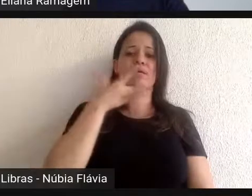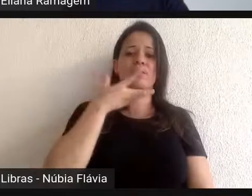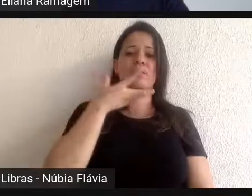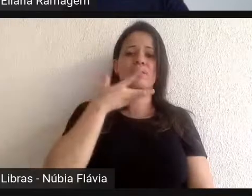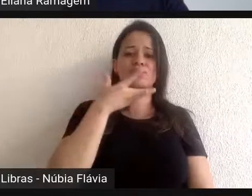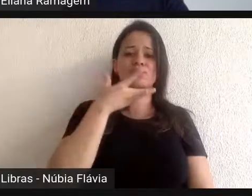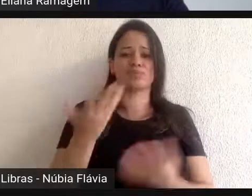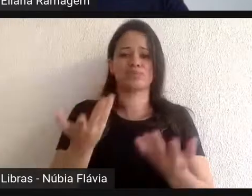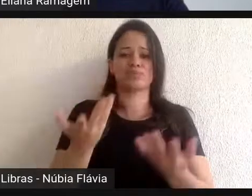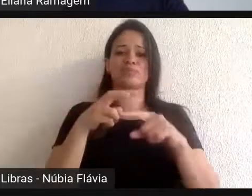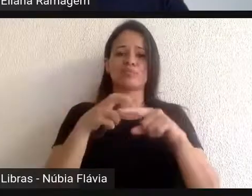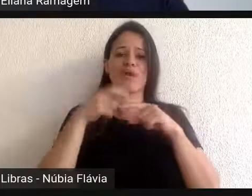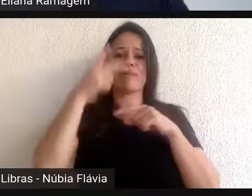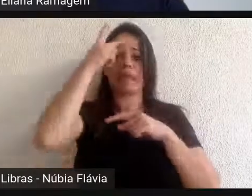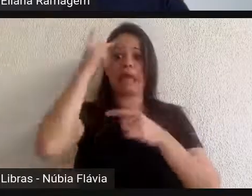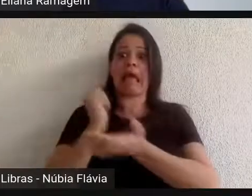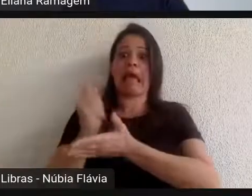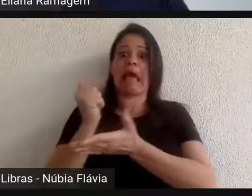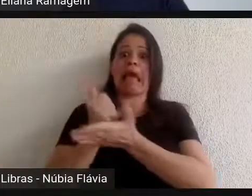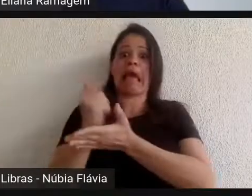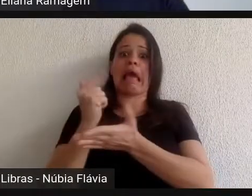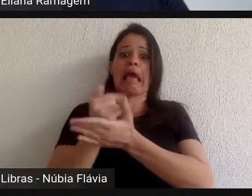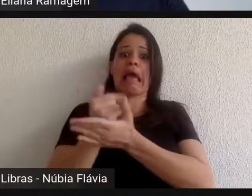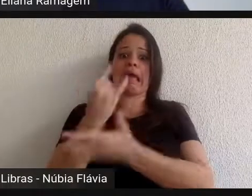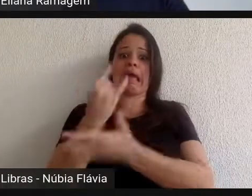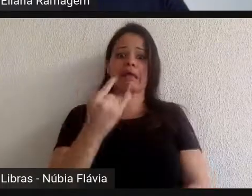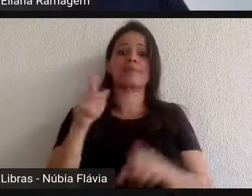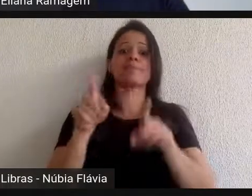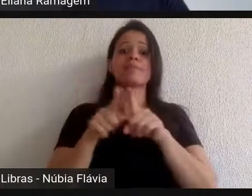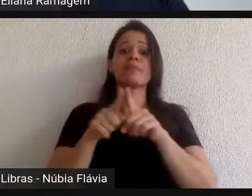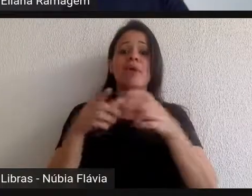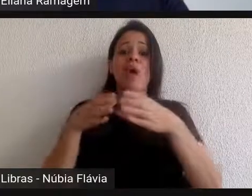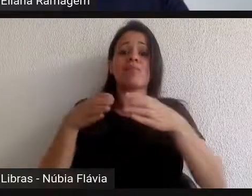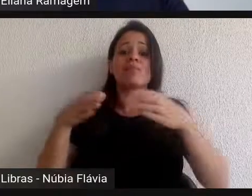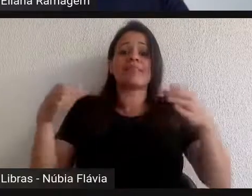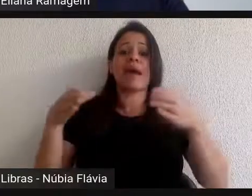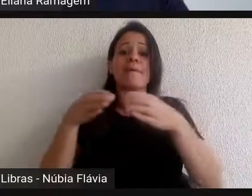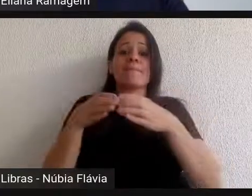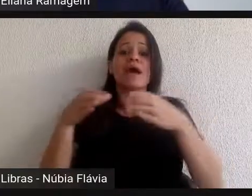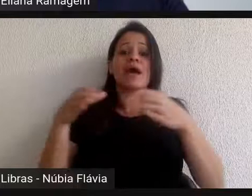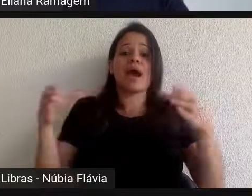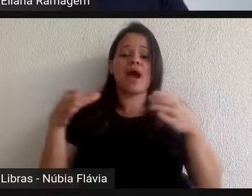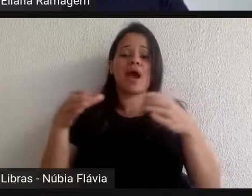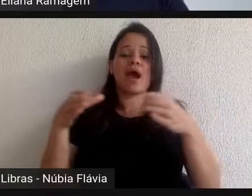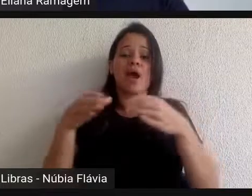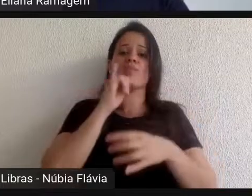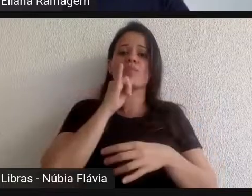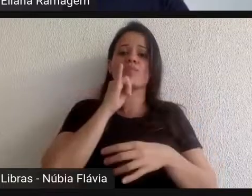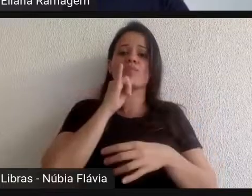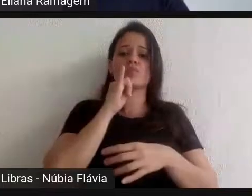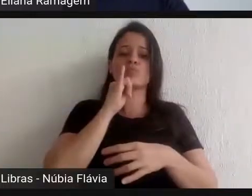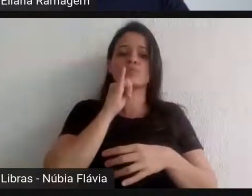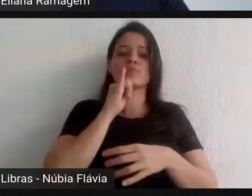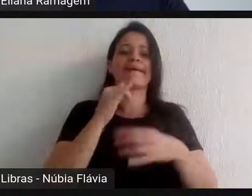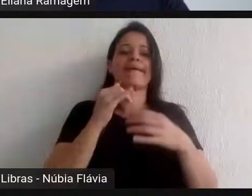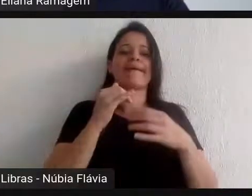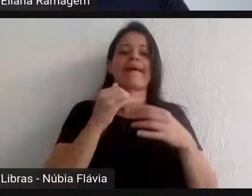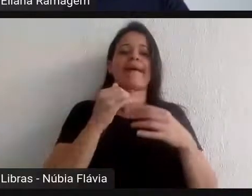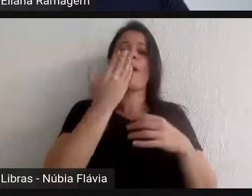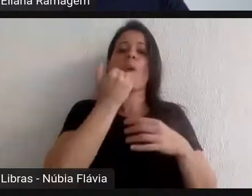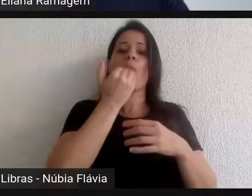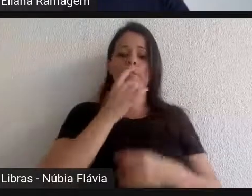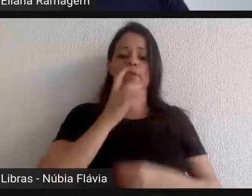dos clientes, né? E tem também a questão dos tamanhos das porções, né? Então, se eu peço, por exemplo, uma